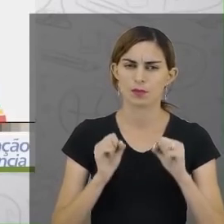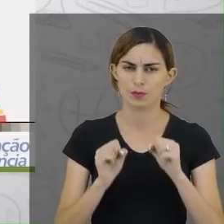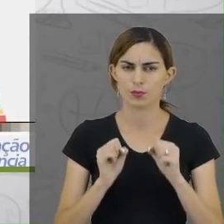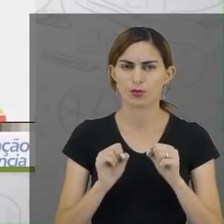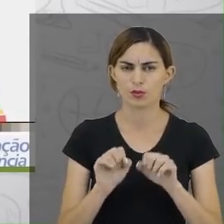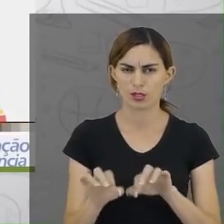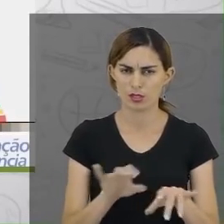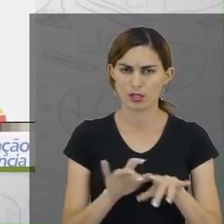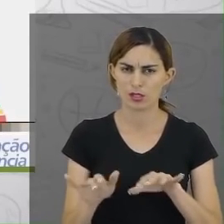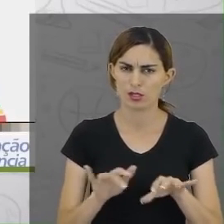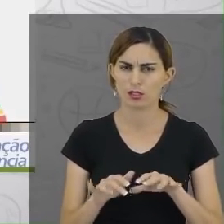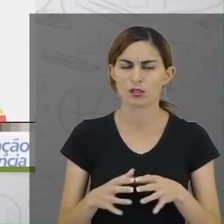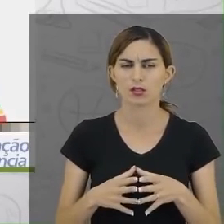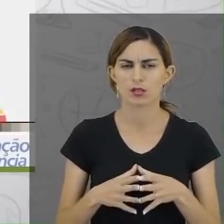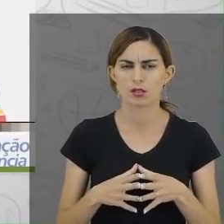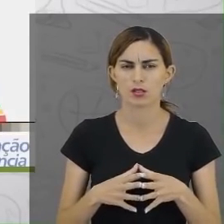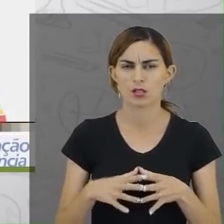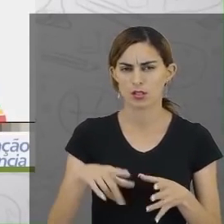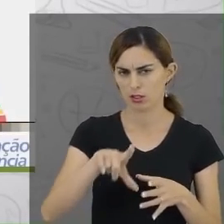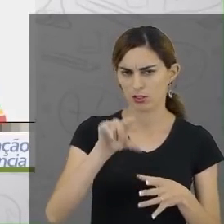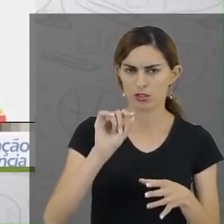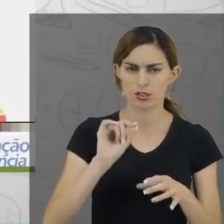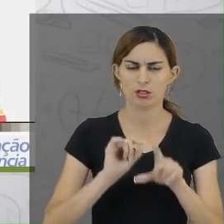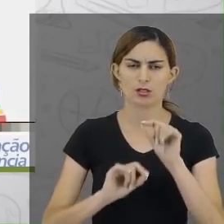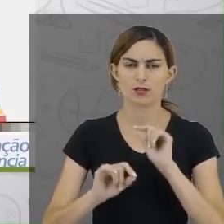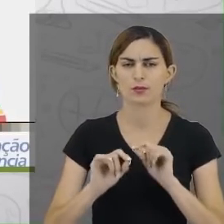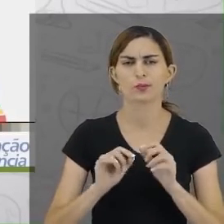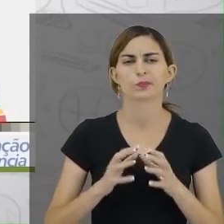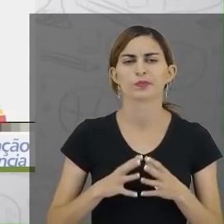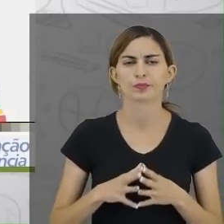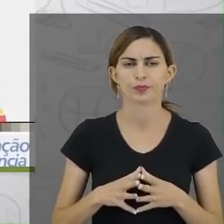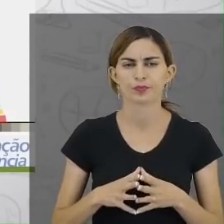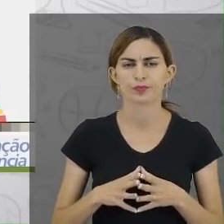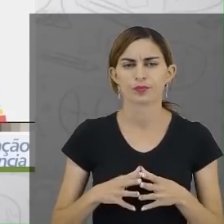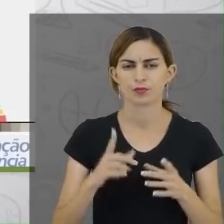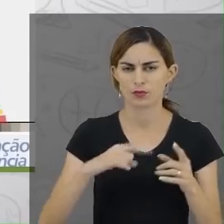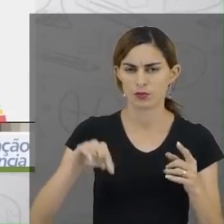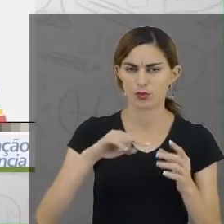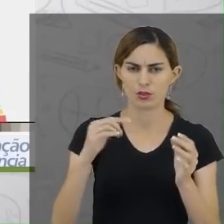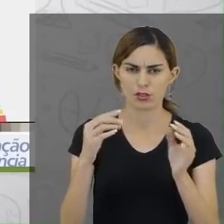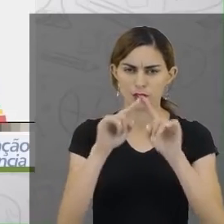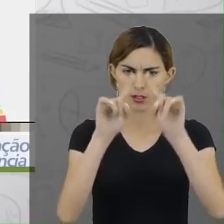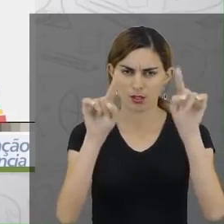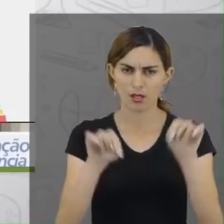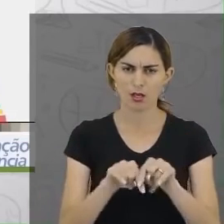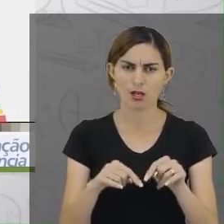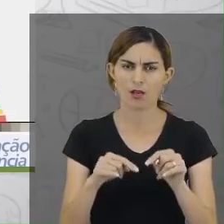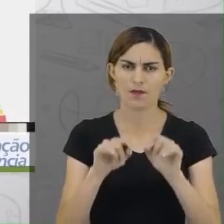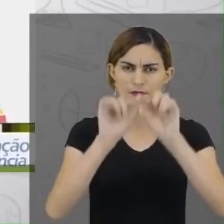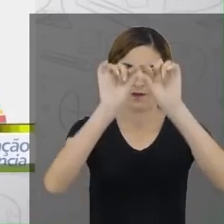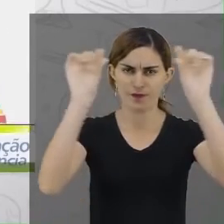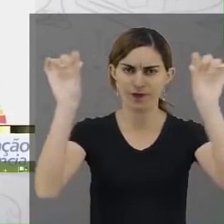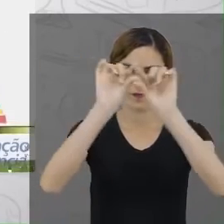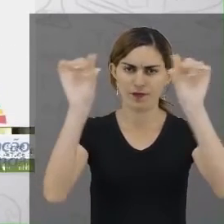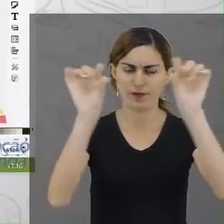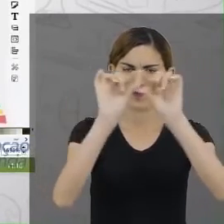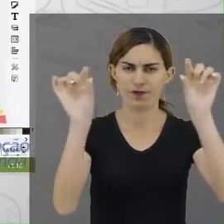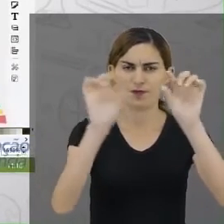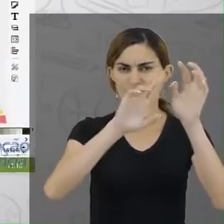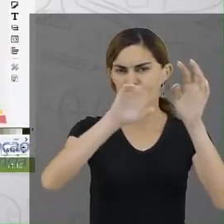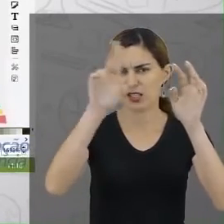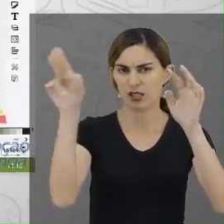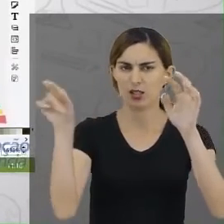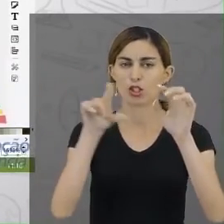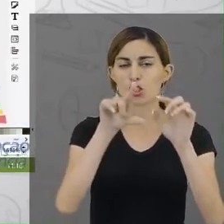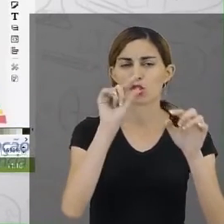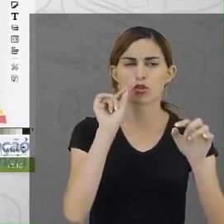Para poder editá-la, nós vamos selecionar e na nossa barra de ferramentas